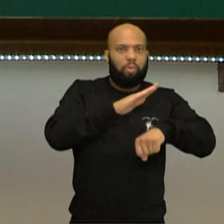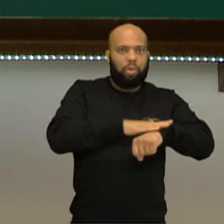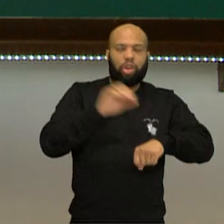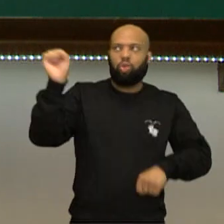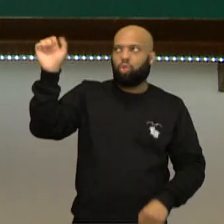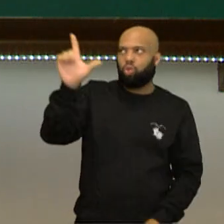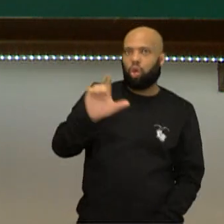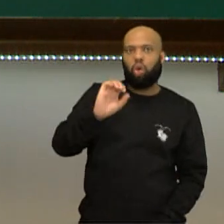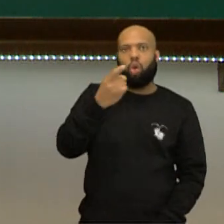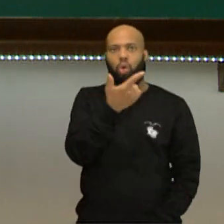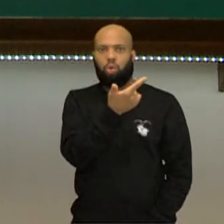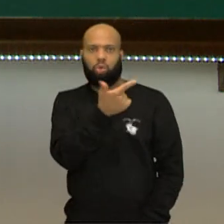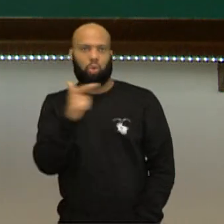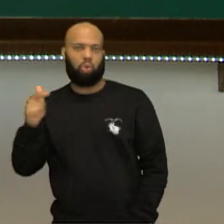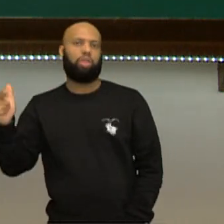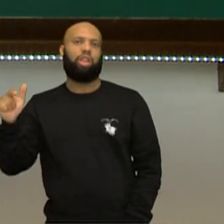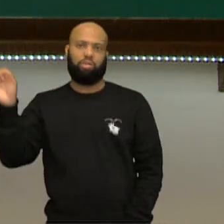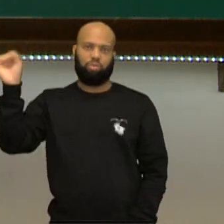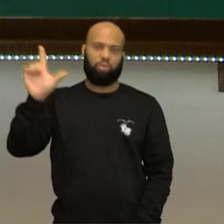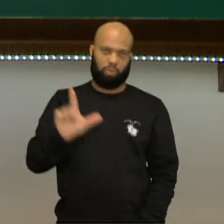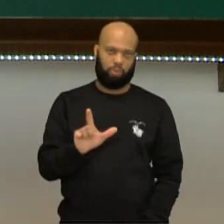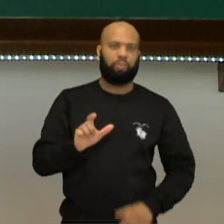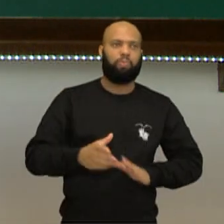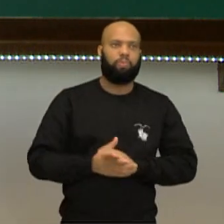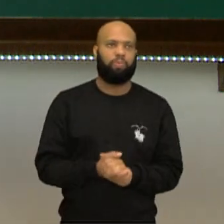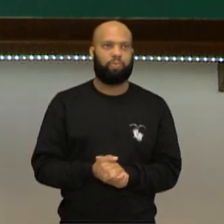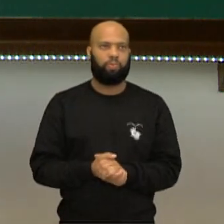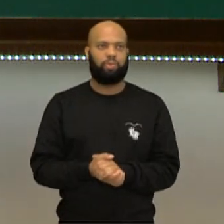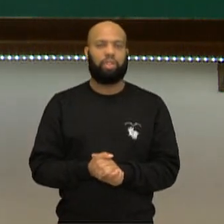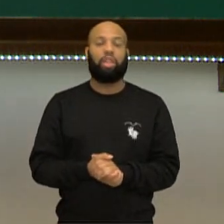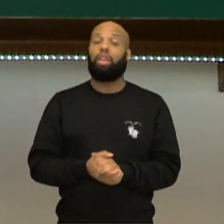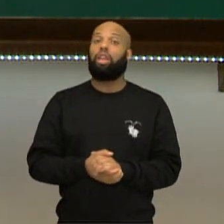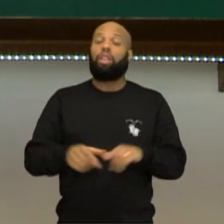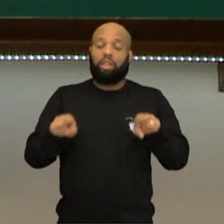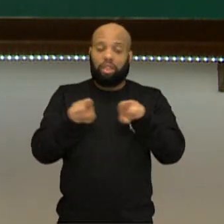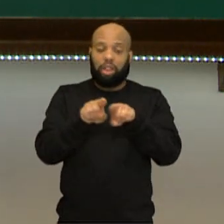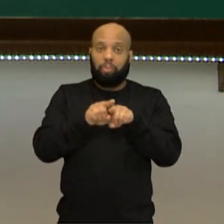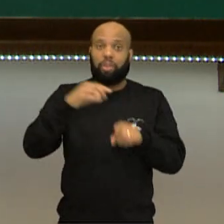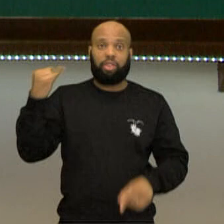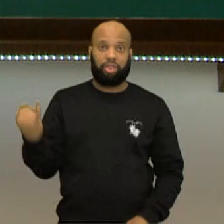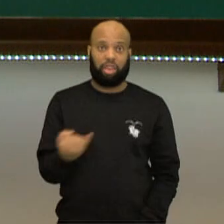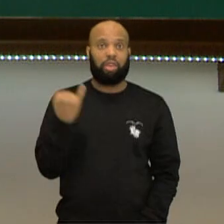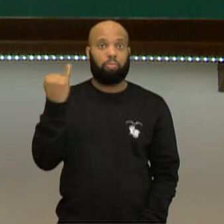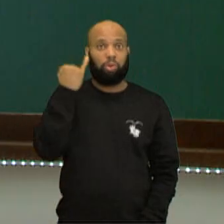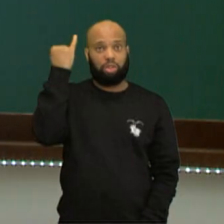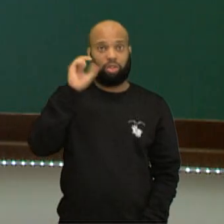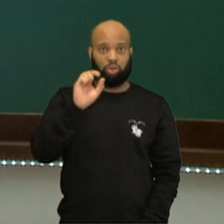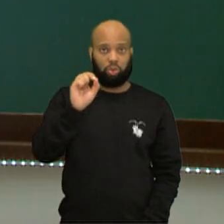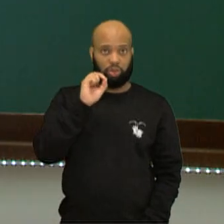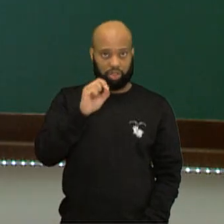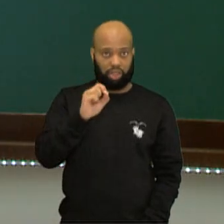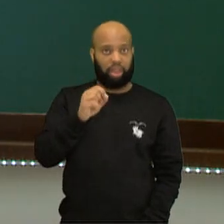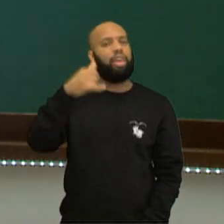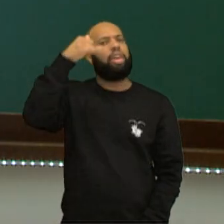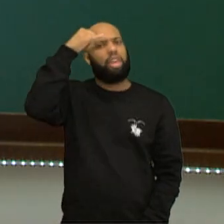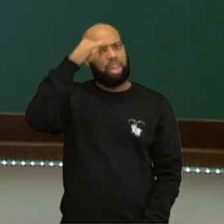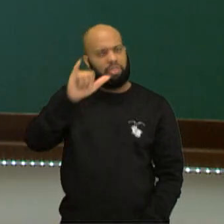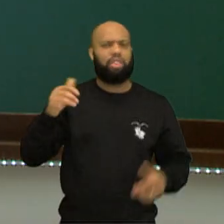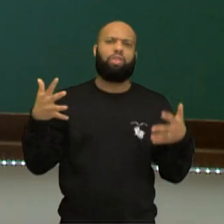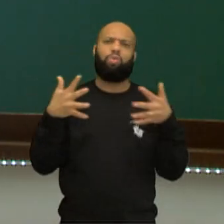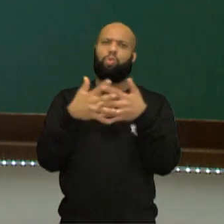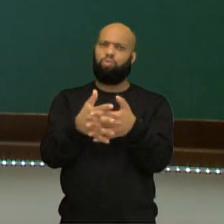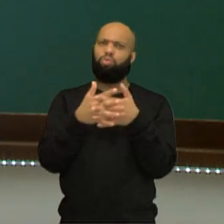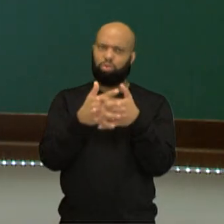luz solar e os momentos sem luz solar. E é importante também não confundirmos aquecimento global e efeito